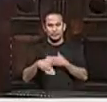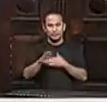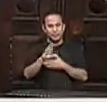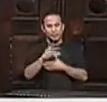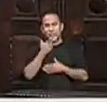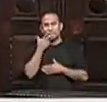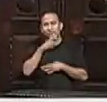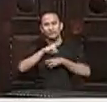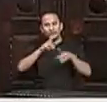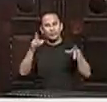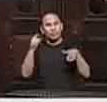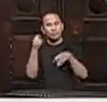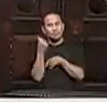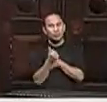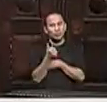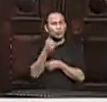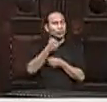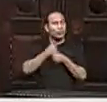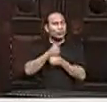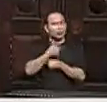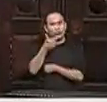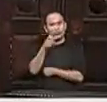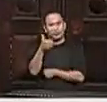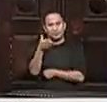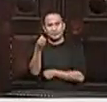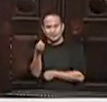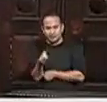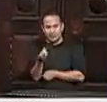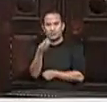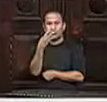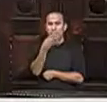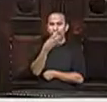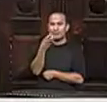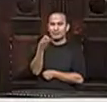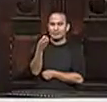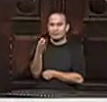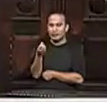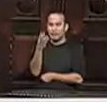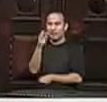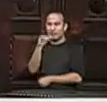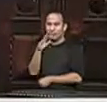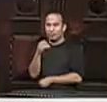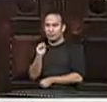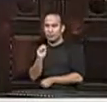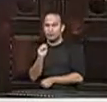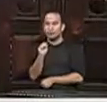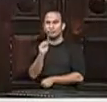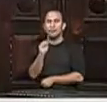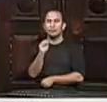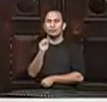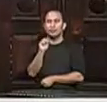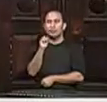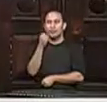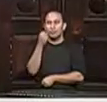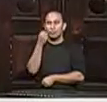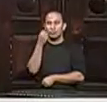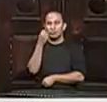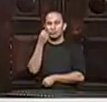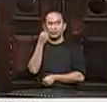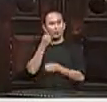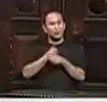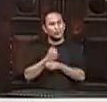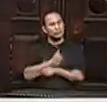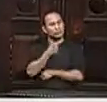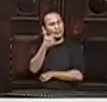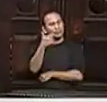variou pouquíssimo. Em 2016 foi de 46 bilhões e uns quebrados, e em